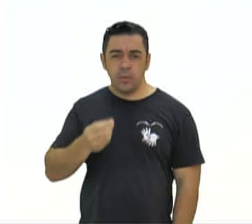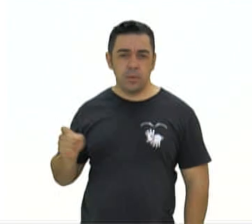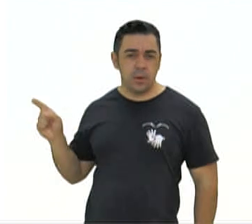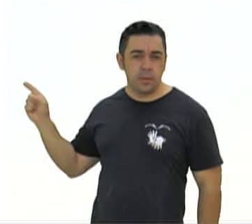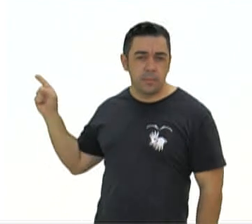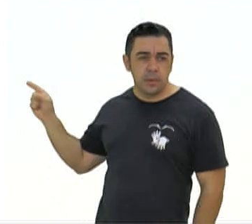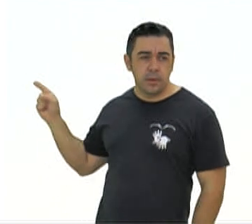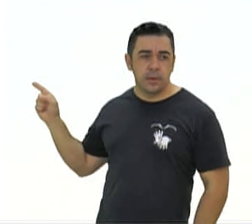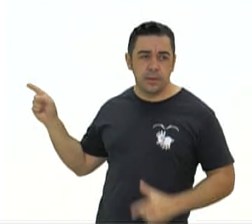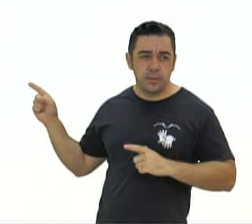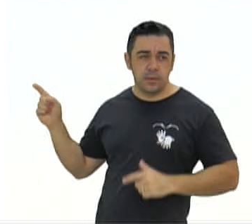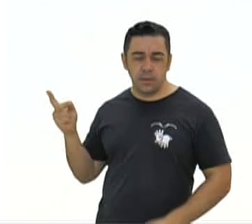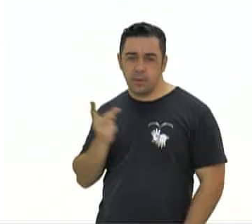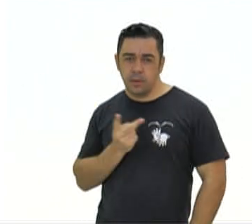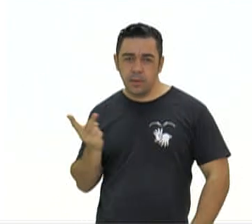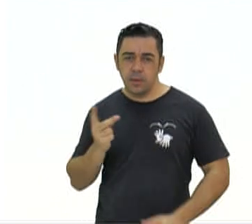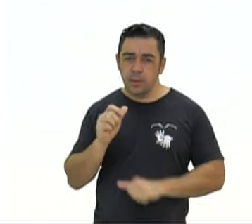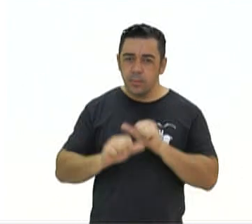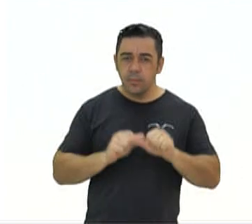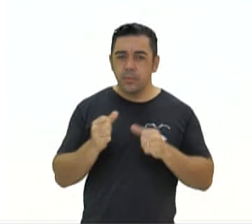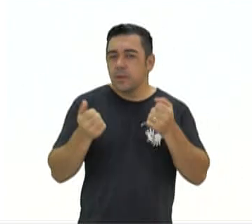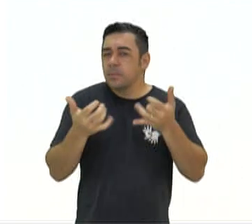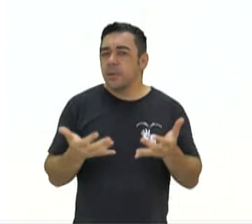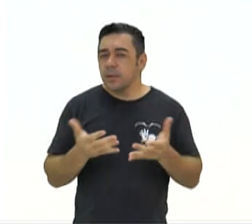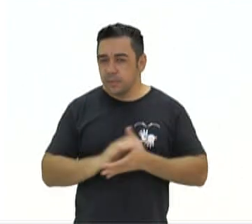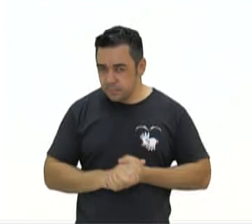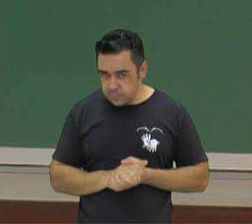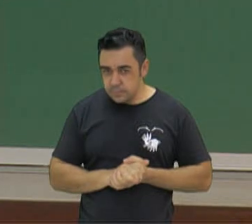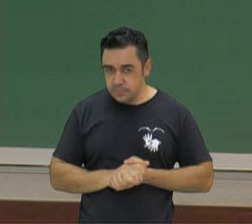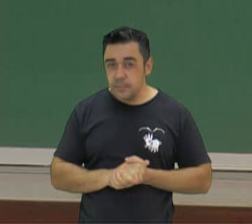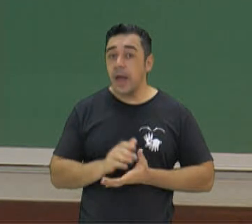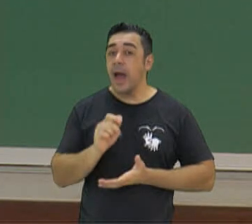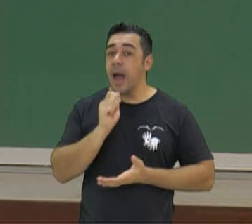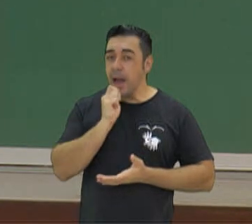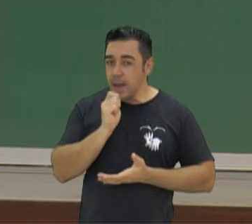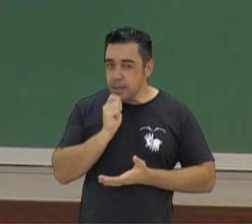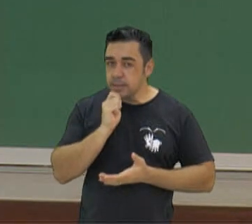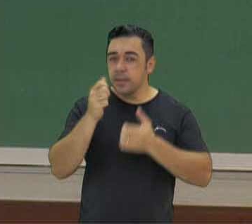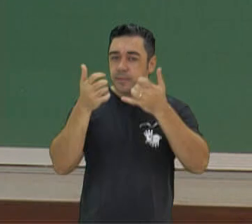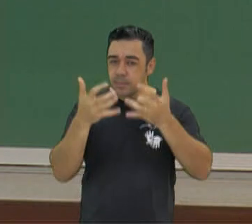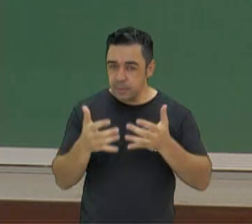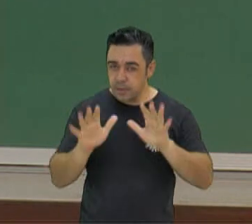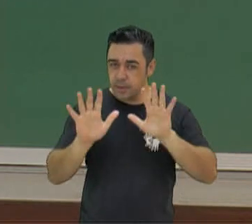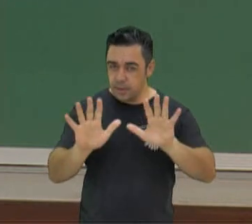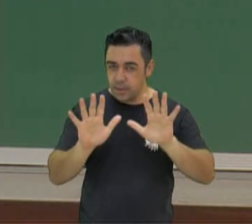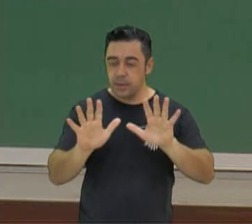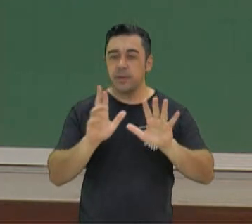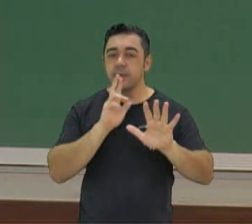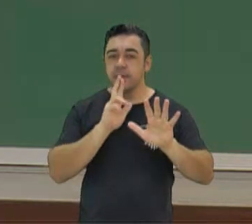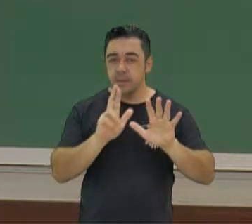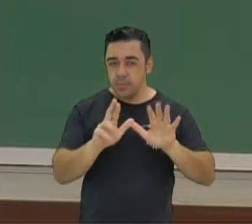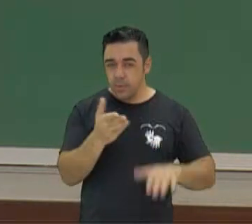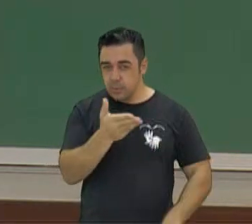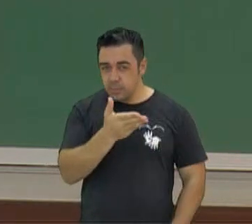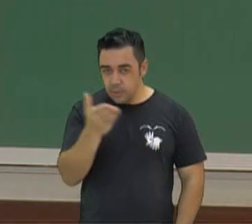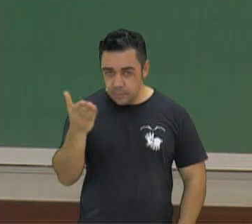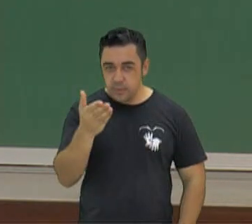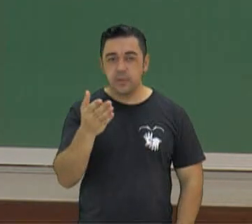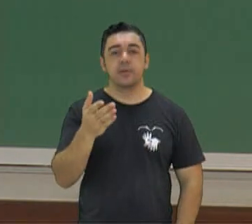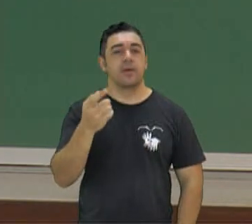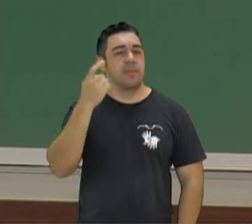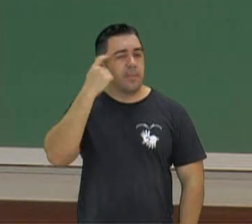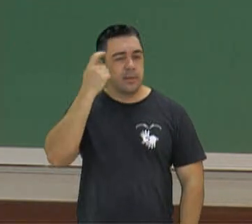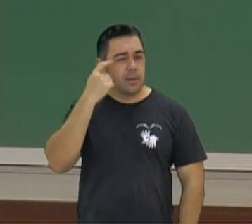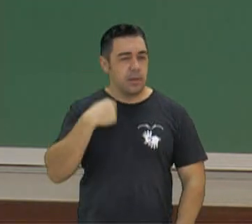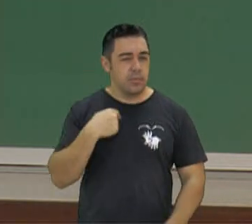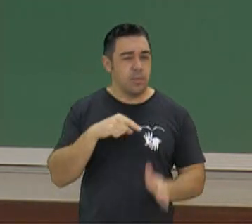Raichu? Acho que é assim que fala. Explica essa, Fran. A gente ainda vai falar sobre isso, tá? Mas só para dar uma resposta para vocês, para acharem que eu não